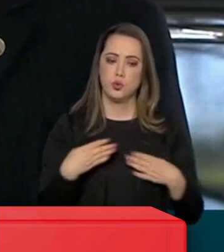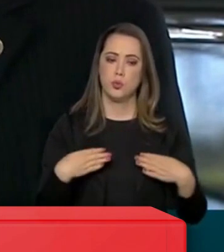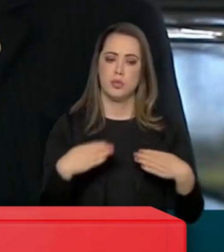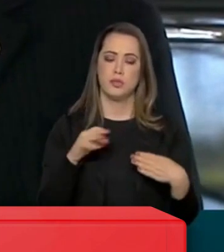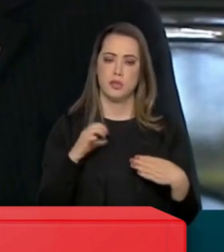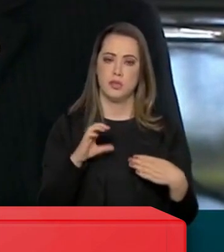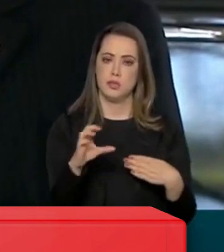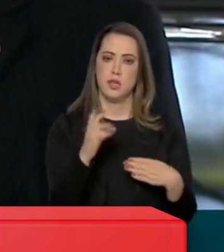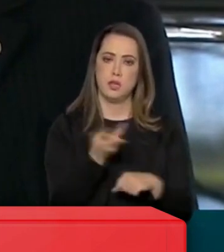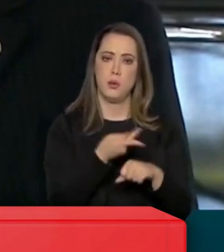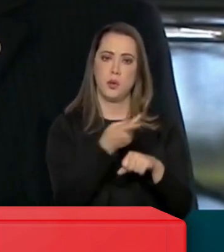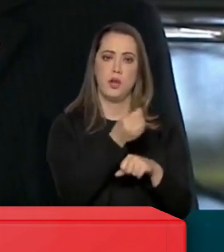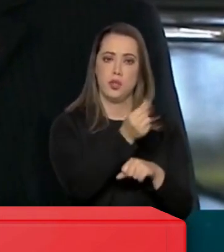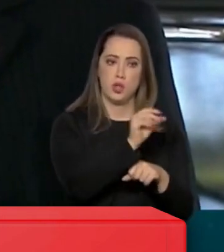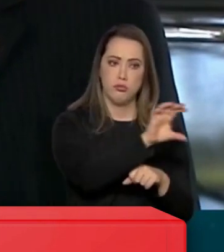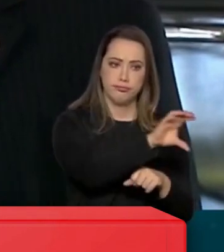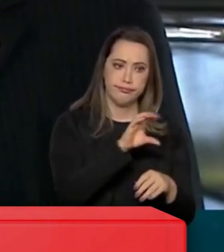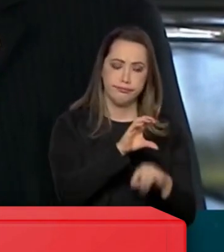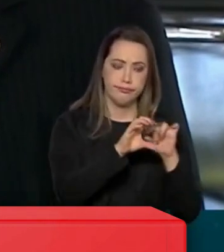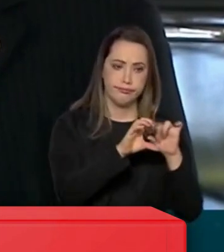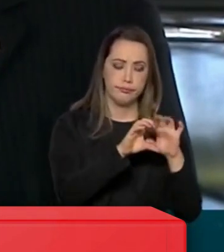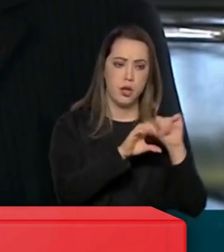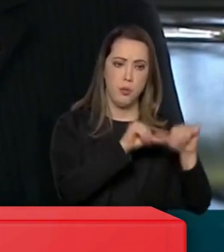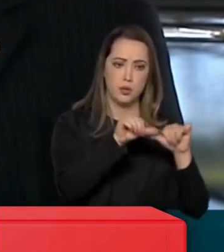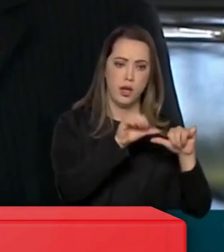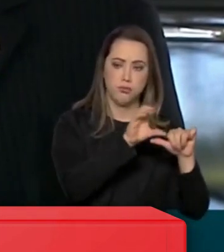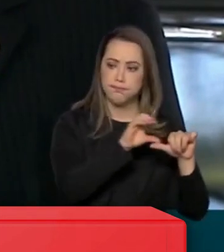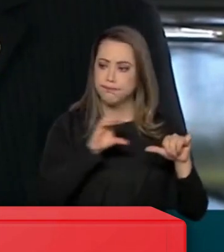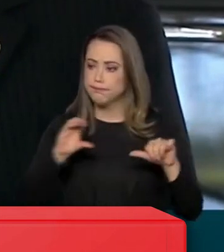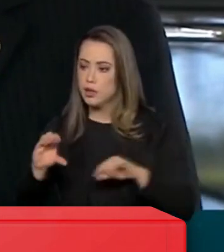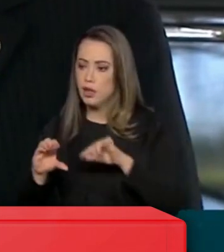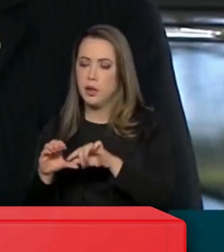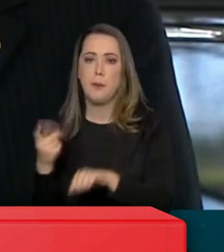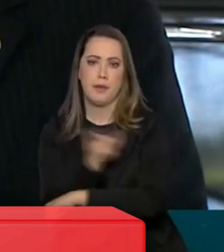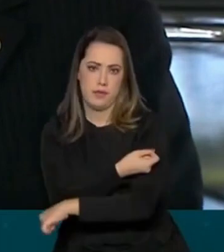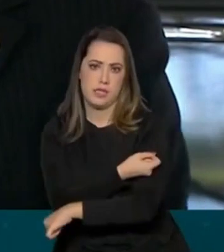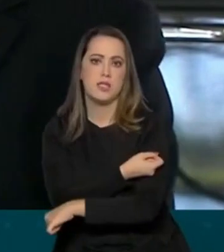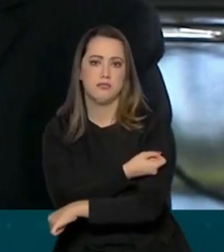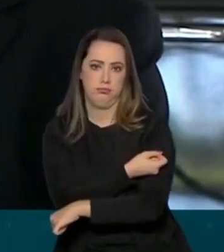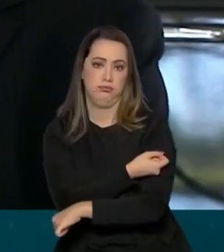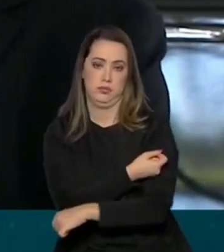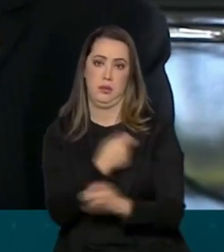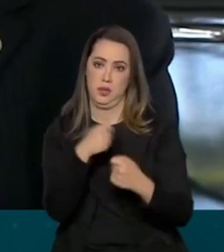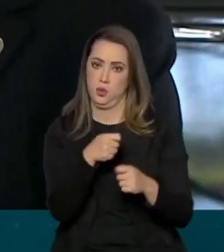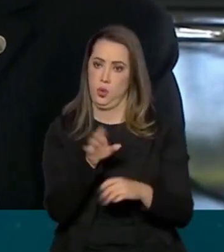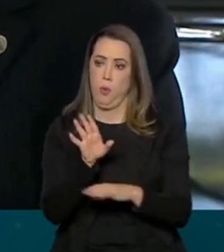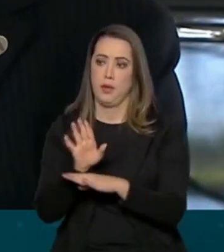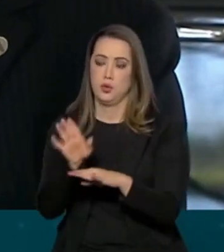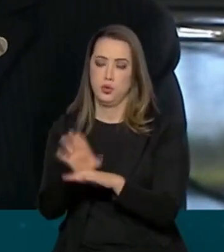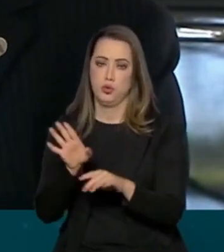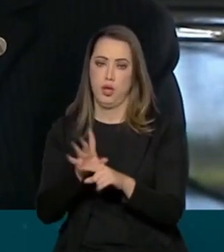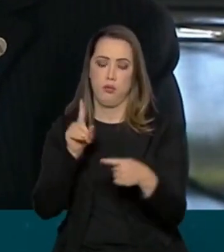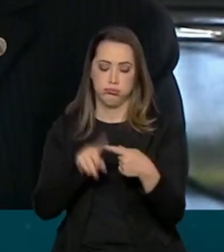recursos, inclusive de outros projetos, para poder apoiar pelo menos uma delas nos testes clínicos, fase 1 e 2. Né,